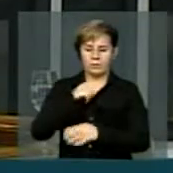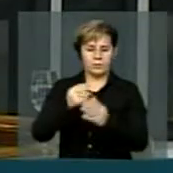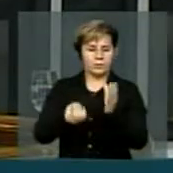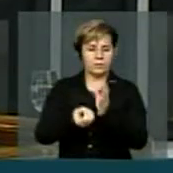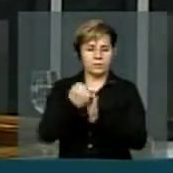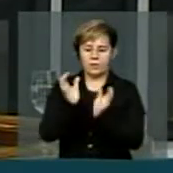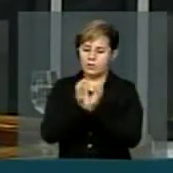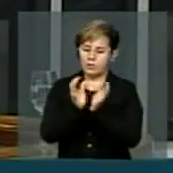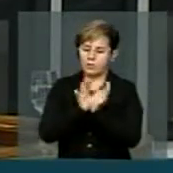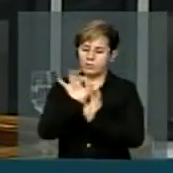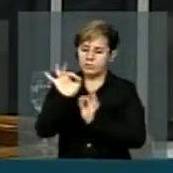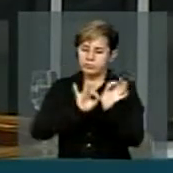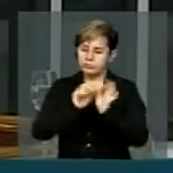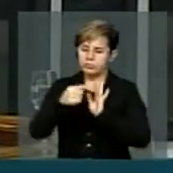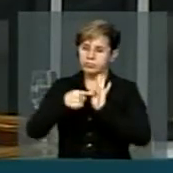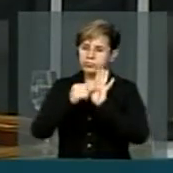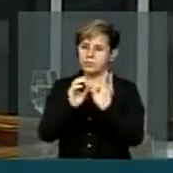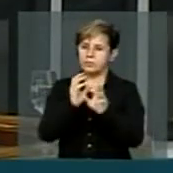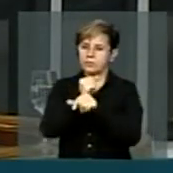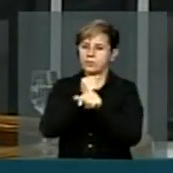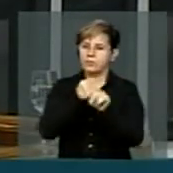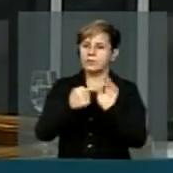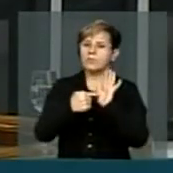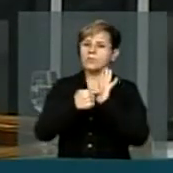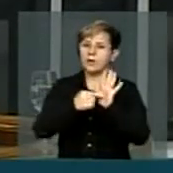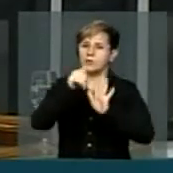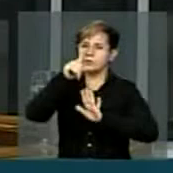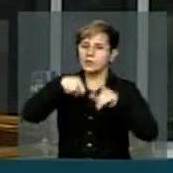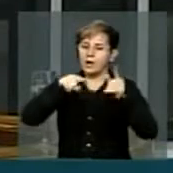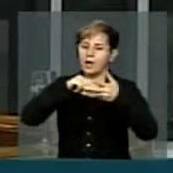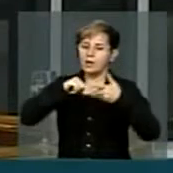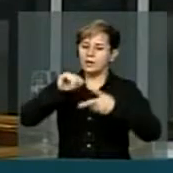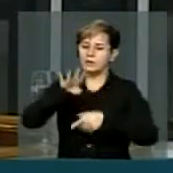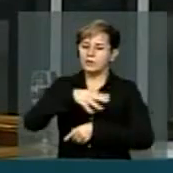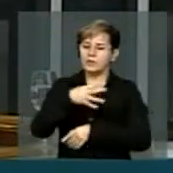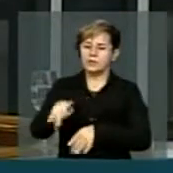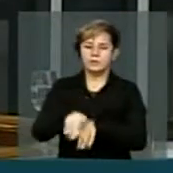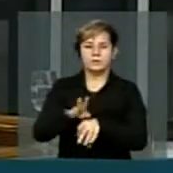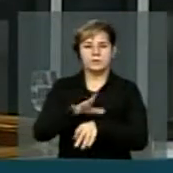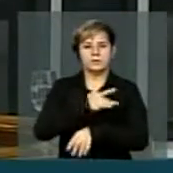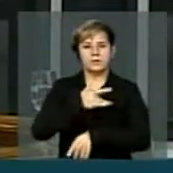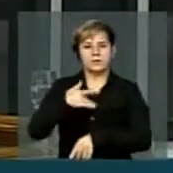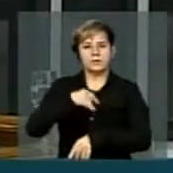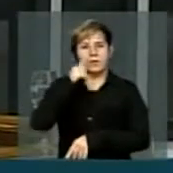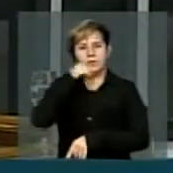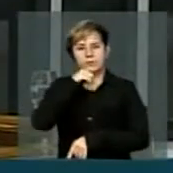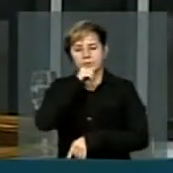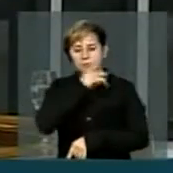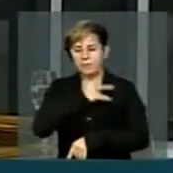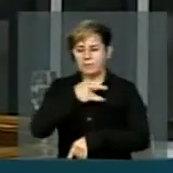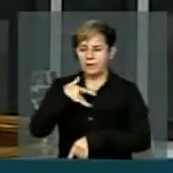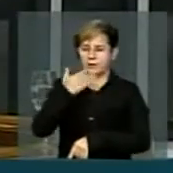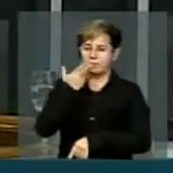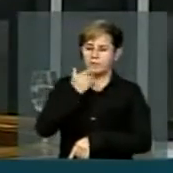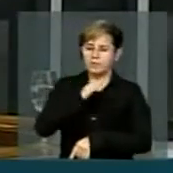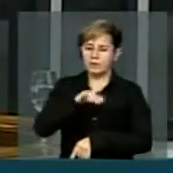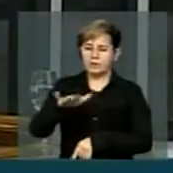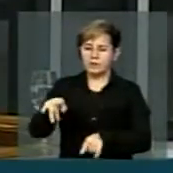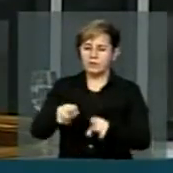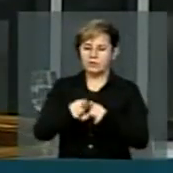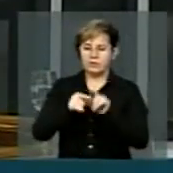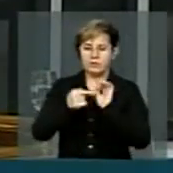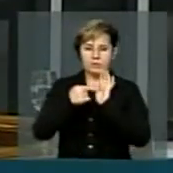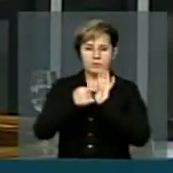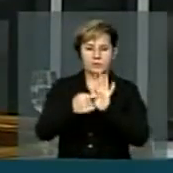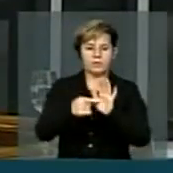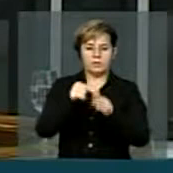prestação de contas sobre a saúde materna e infantil, como forma de apoiar os países e entidades